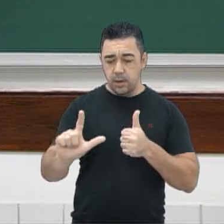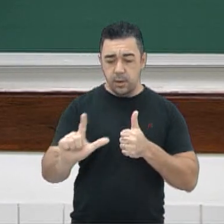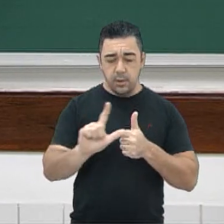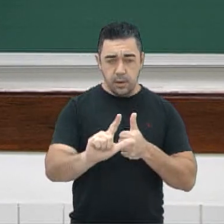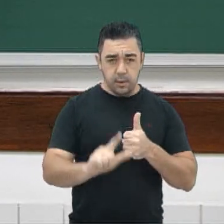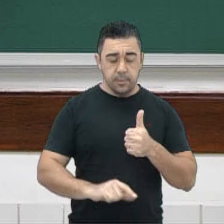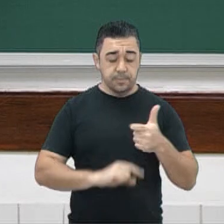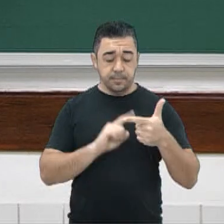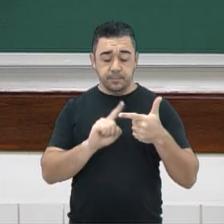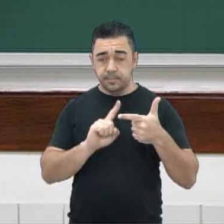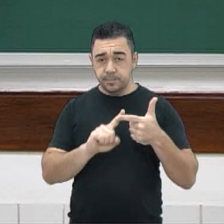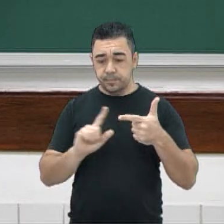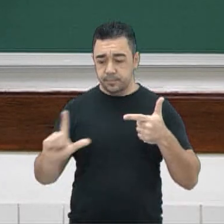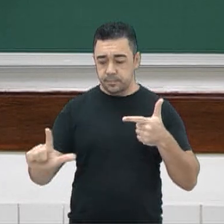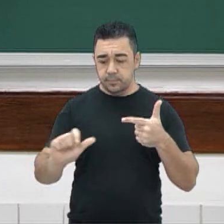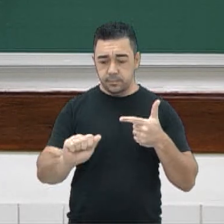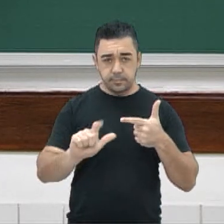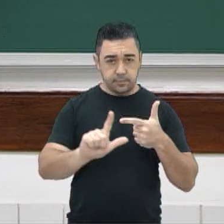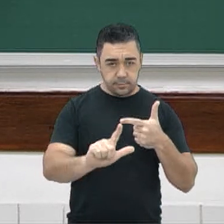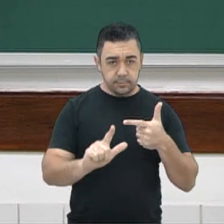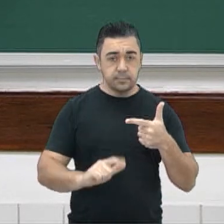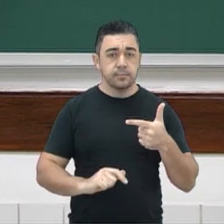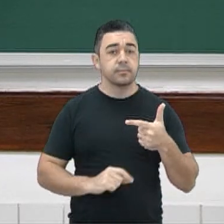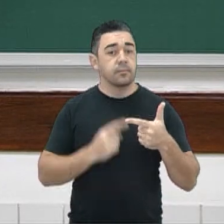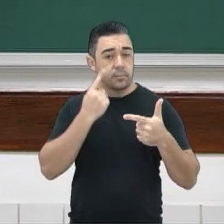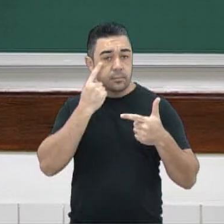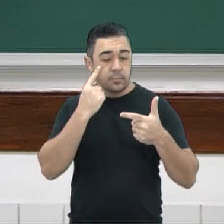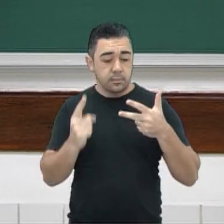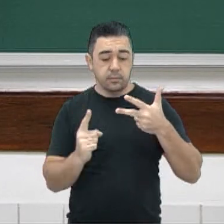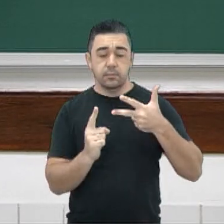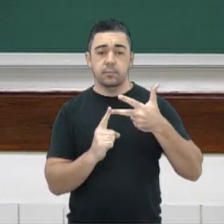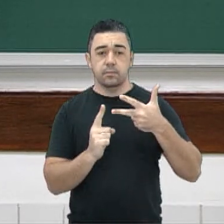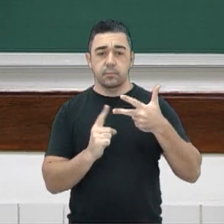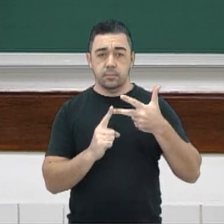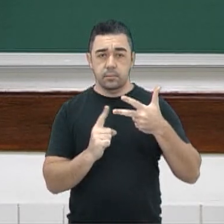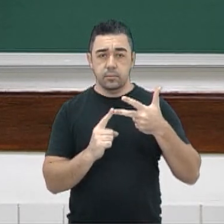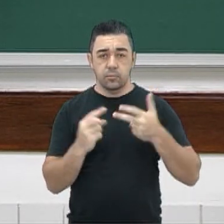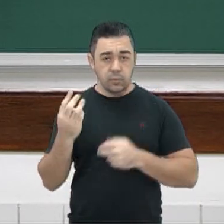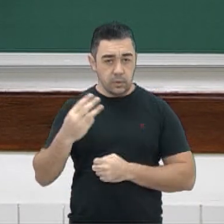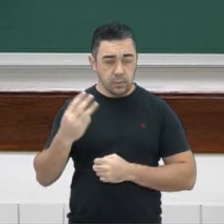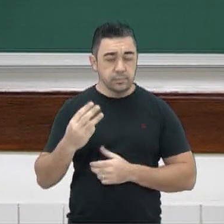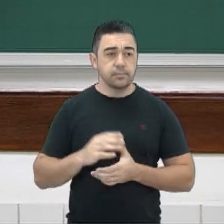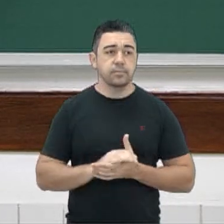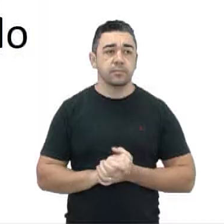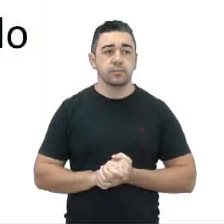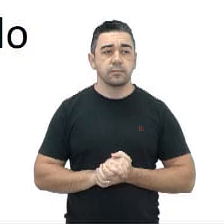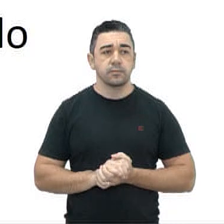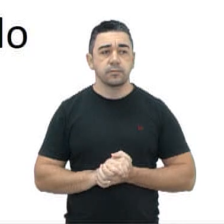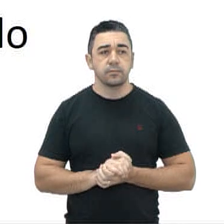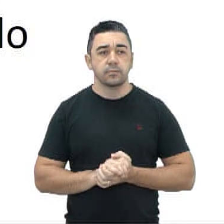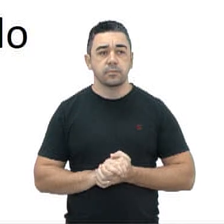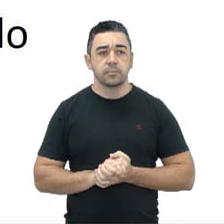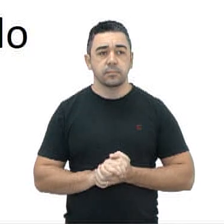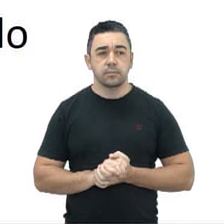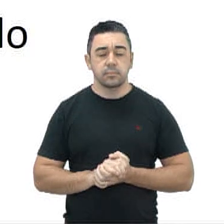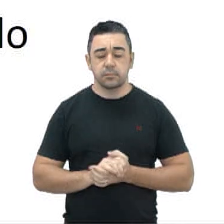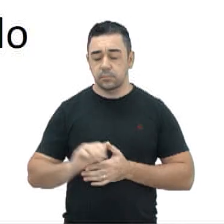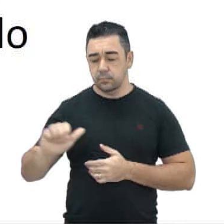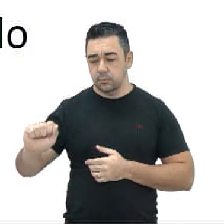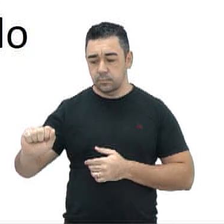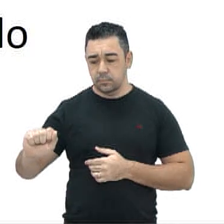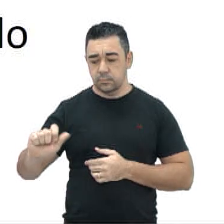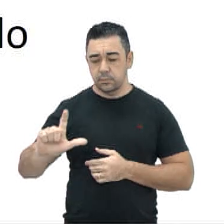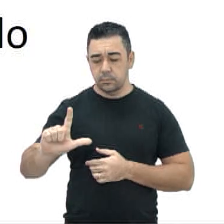segundo caso, LAL, e agora nós vamos ver o terceiro caso. O terceiro caso de